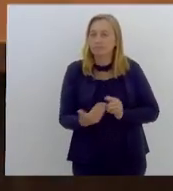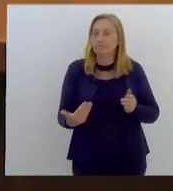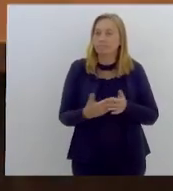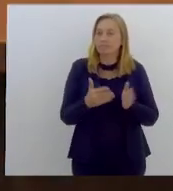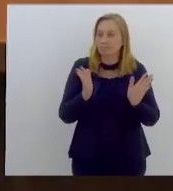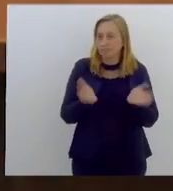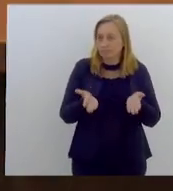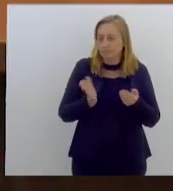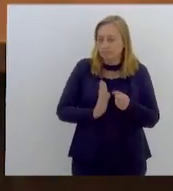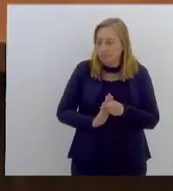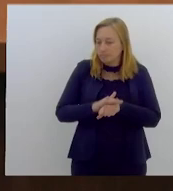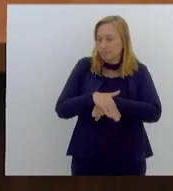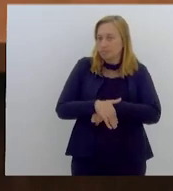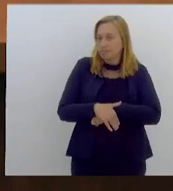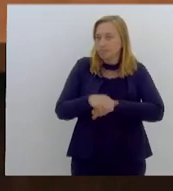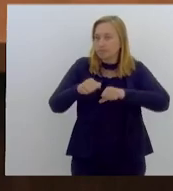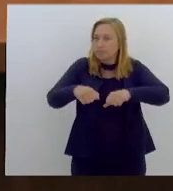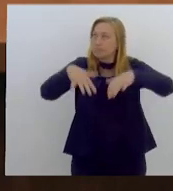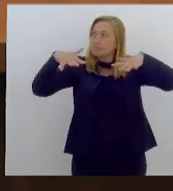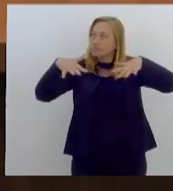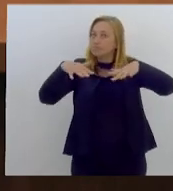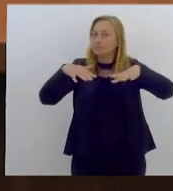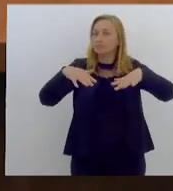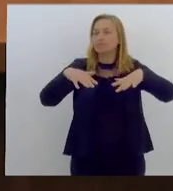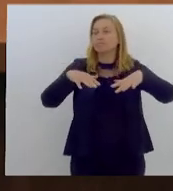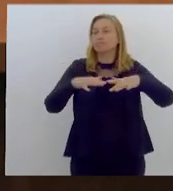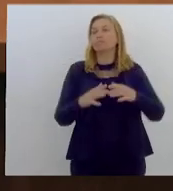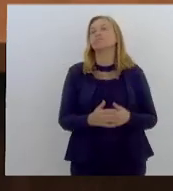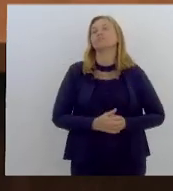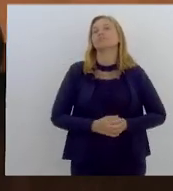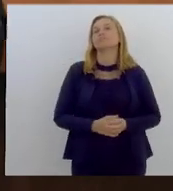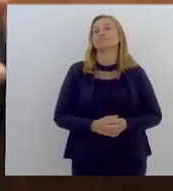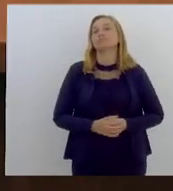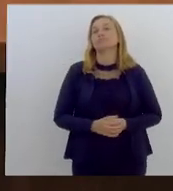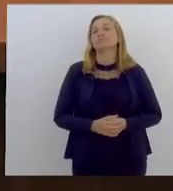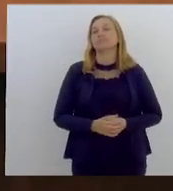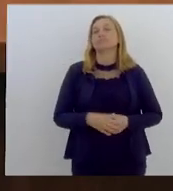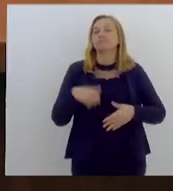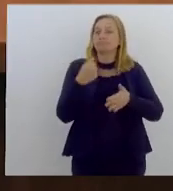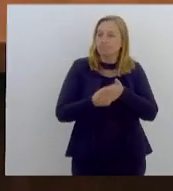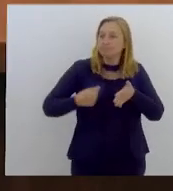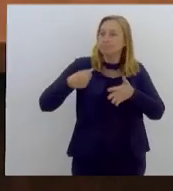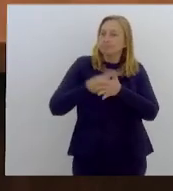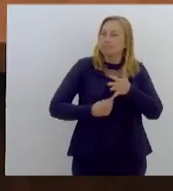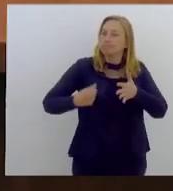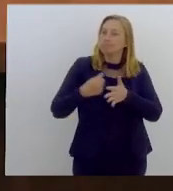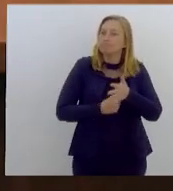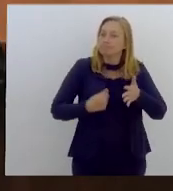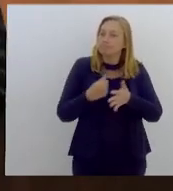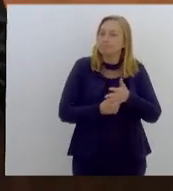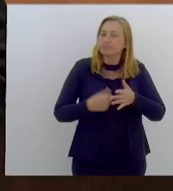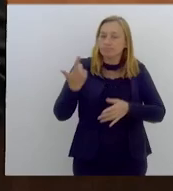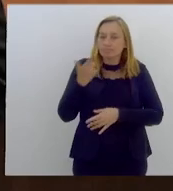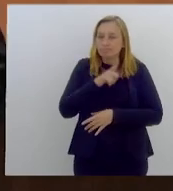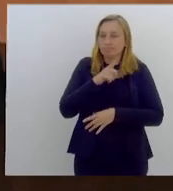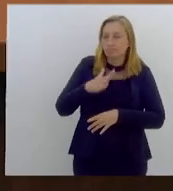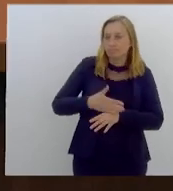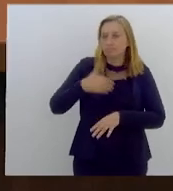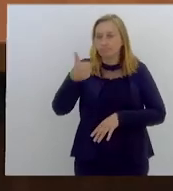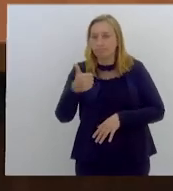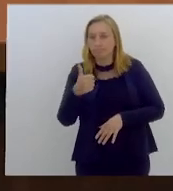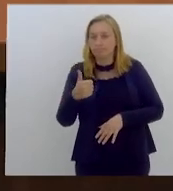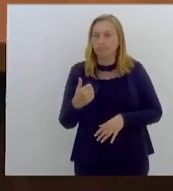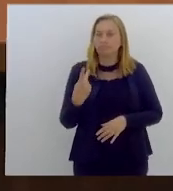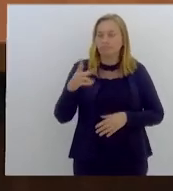hora da noite nas galerias e no plenário, que foram incessantes em seus esforços de conseguir o melhor aos